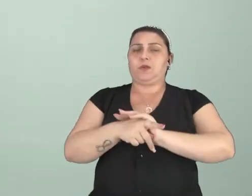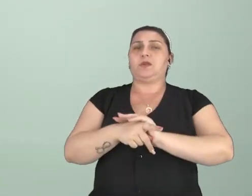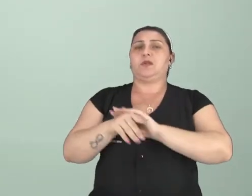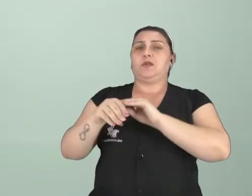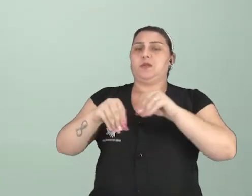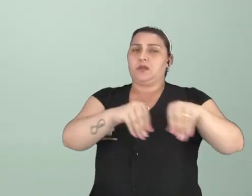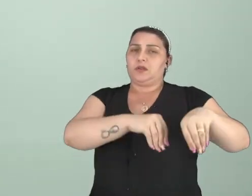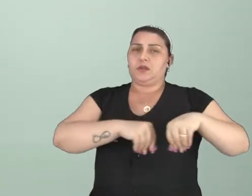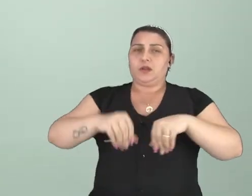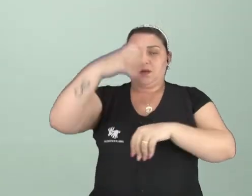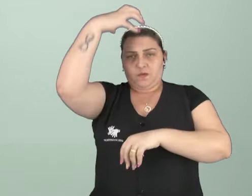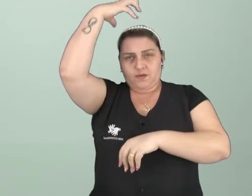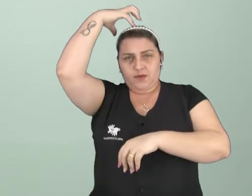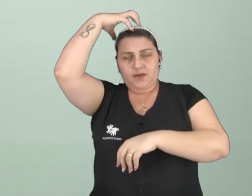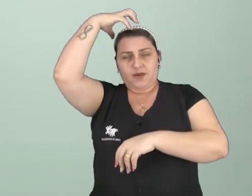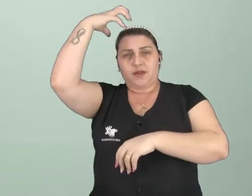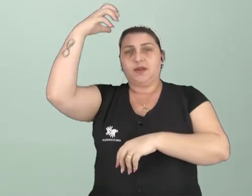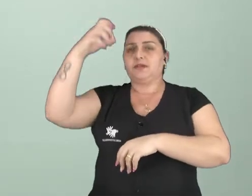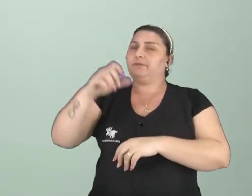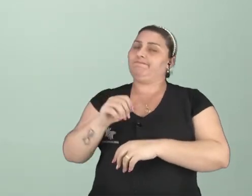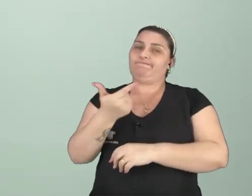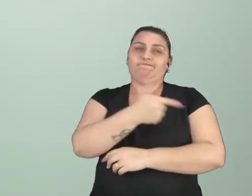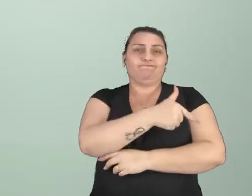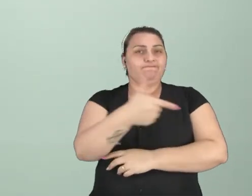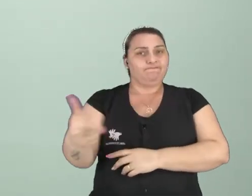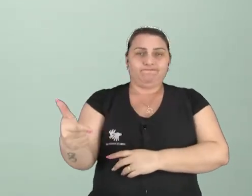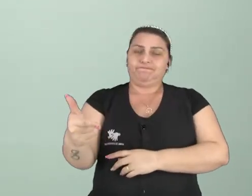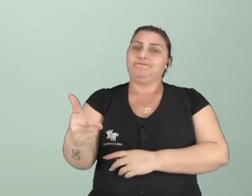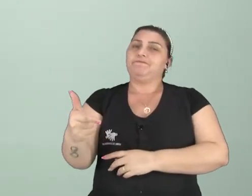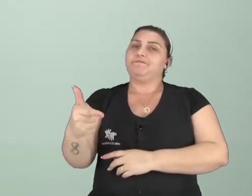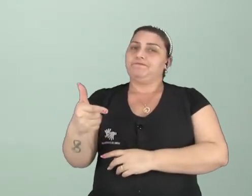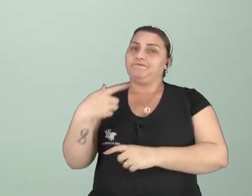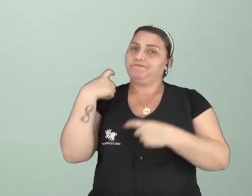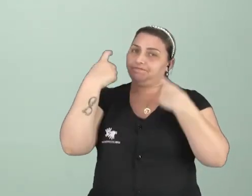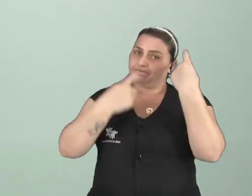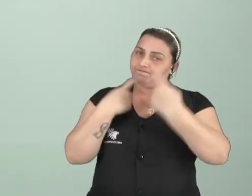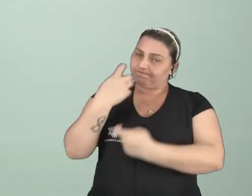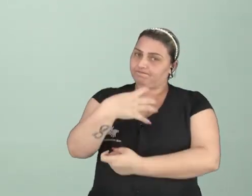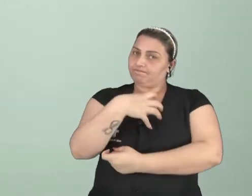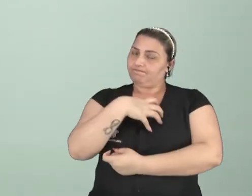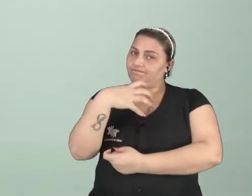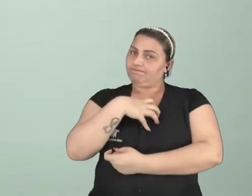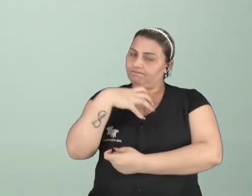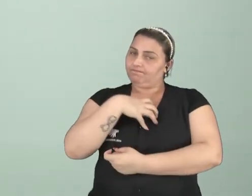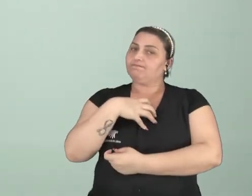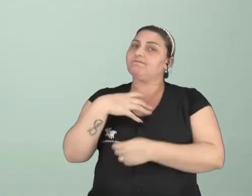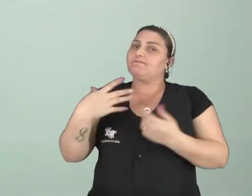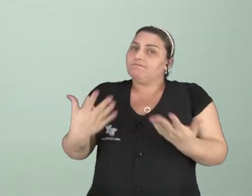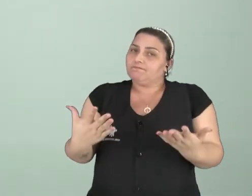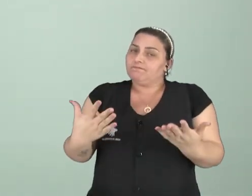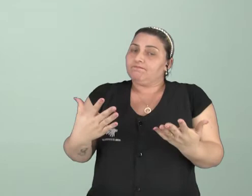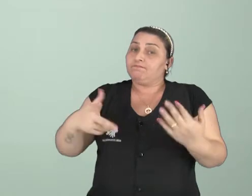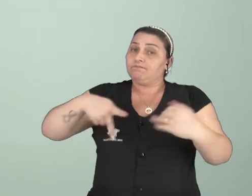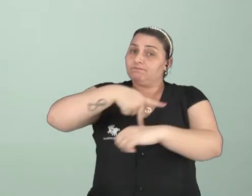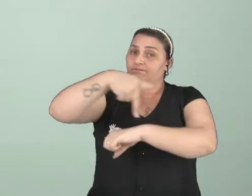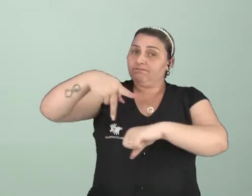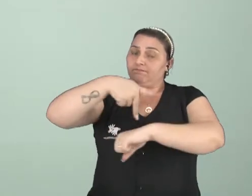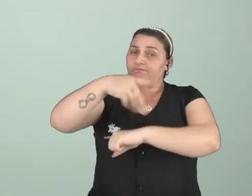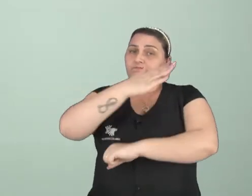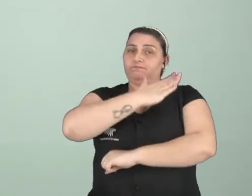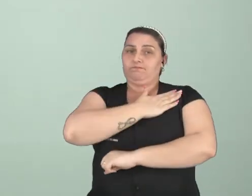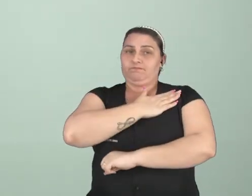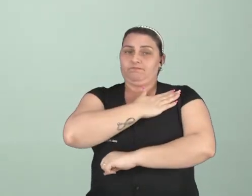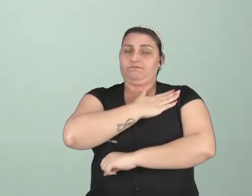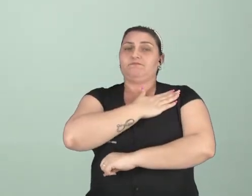que pertencem ao rei fulano de tal. Eles não tinham esse sentimento de nacionalidade. E é aí